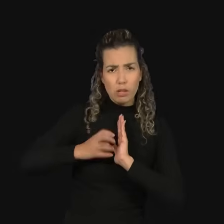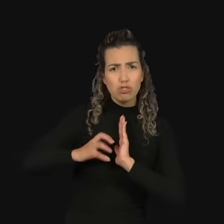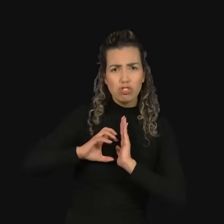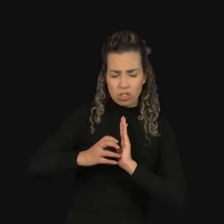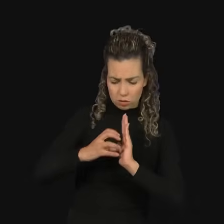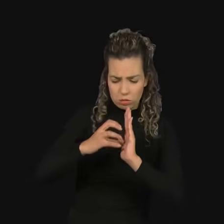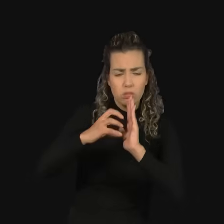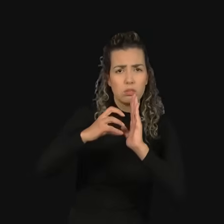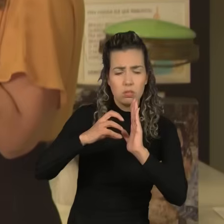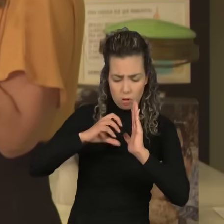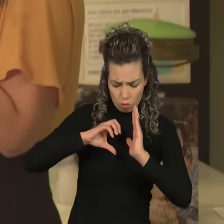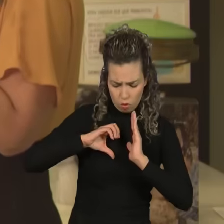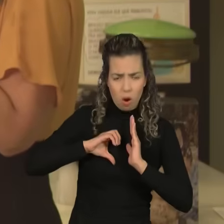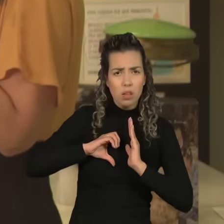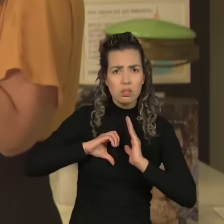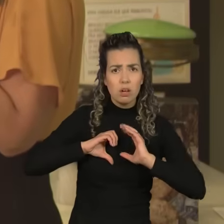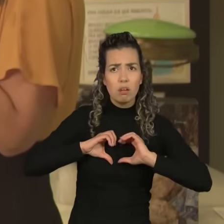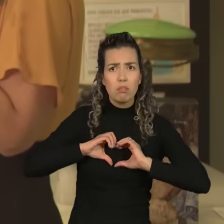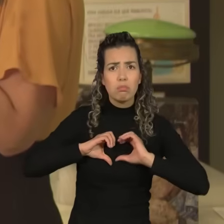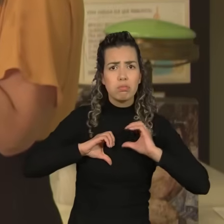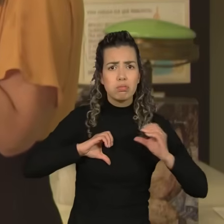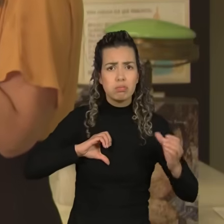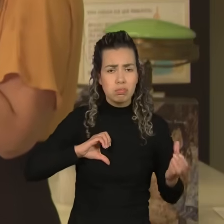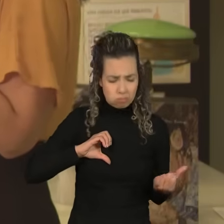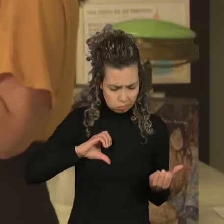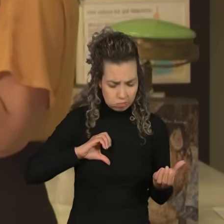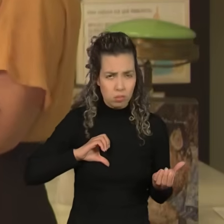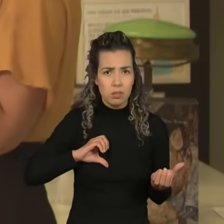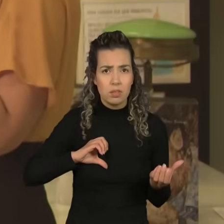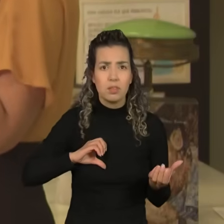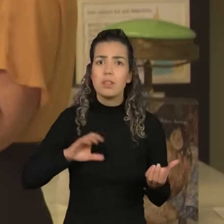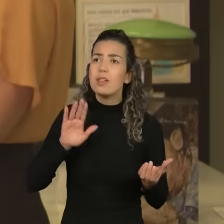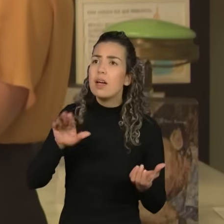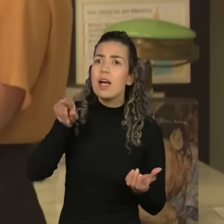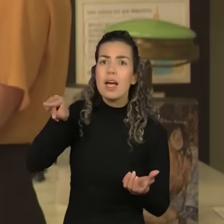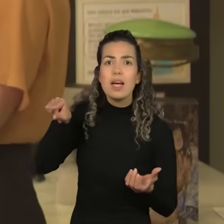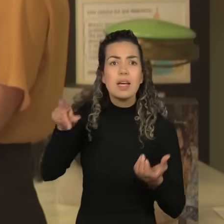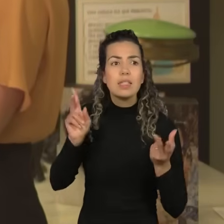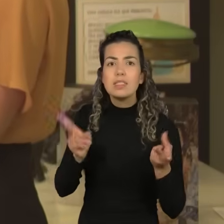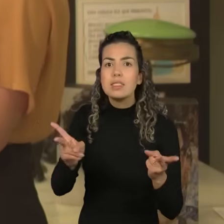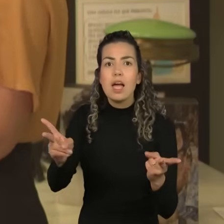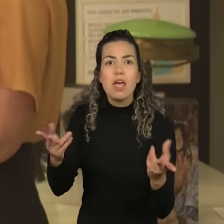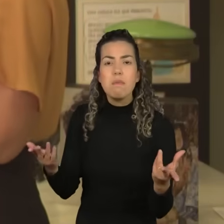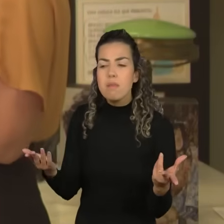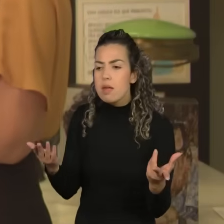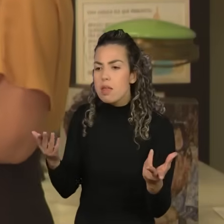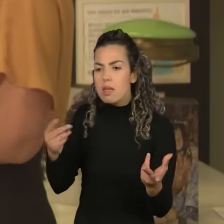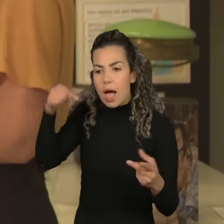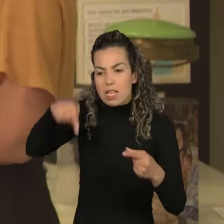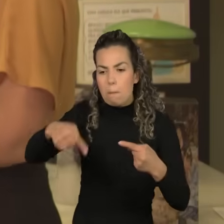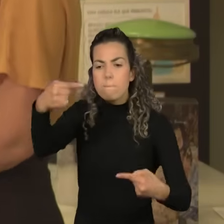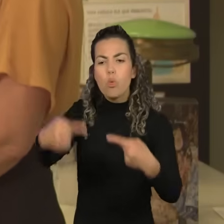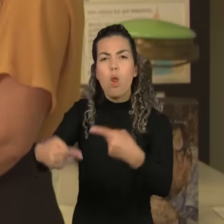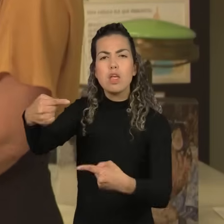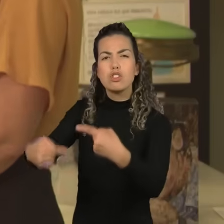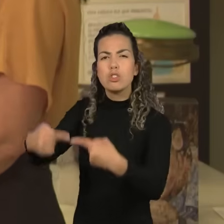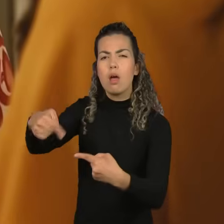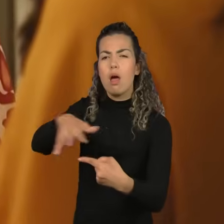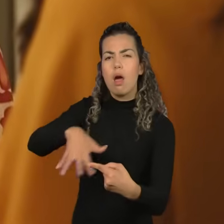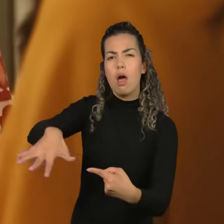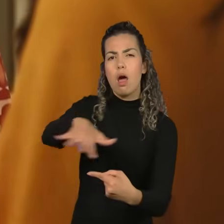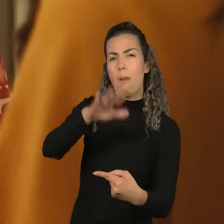Ele tinha esse olhar muito afiado em relação à situação política do país. Muito,